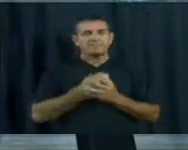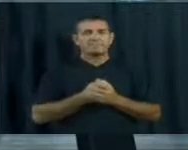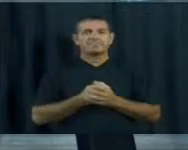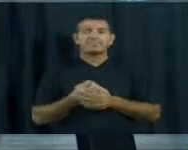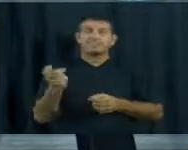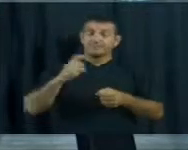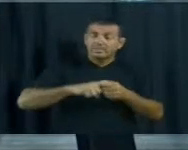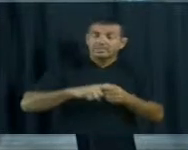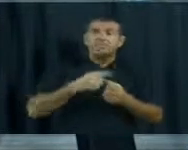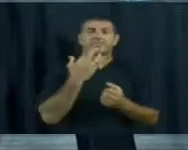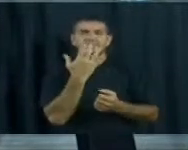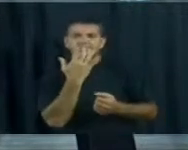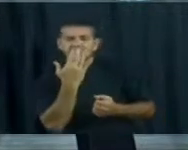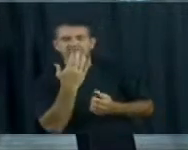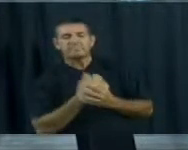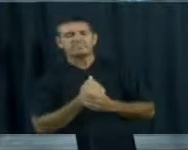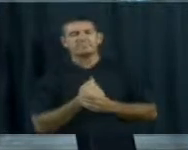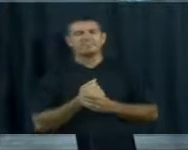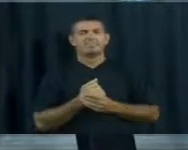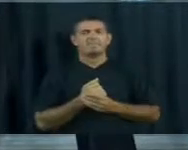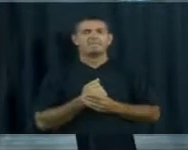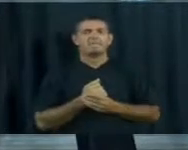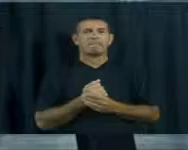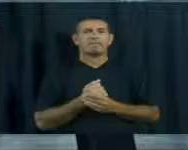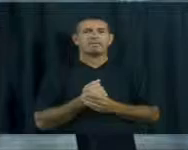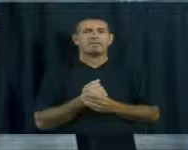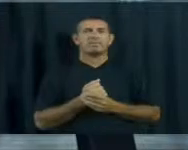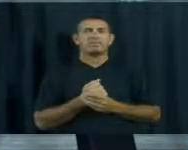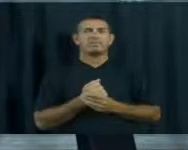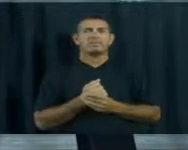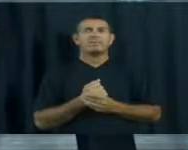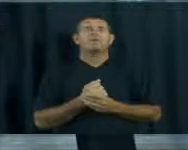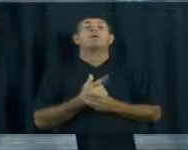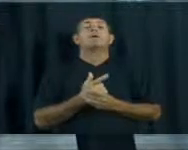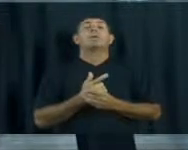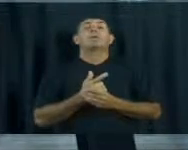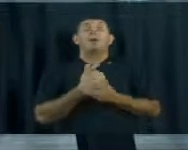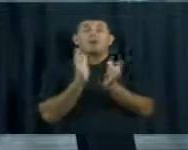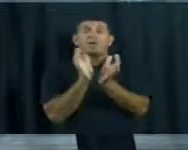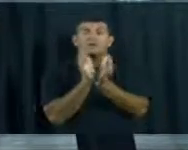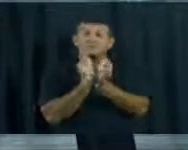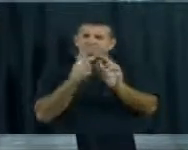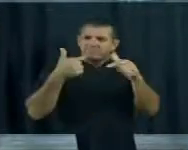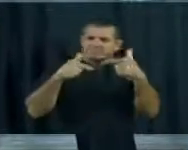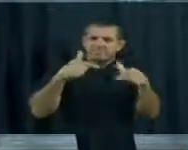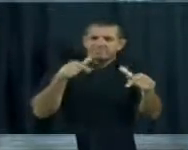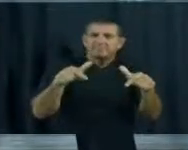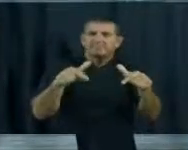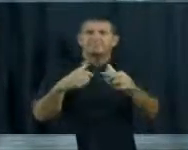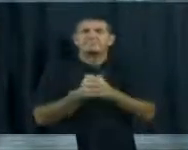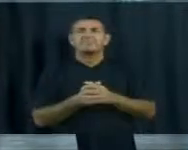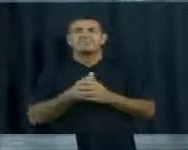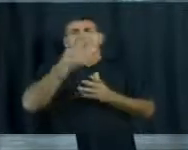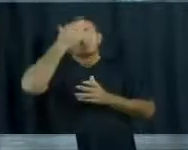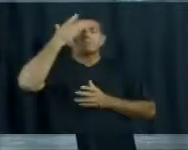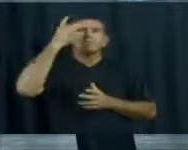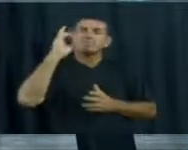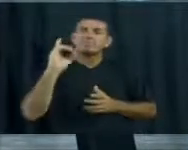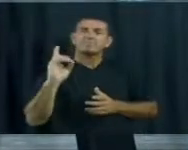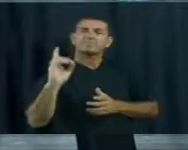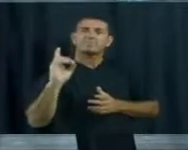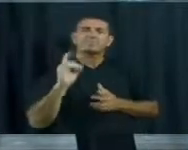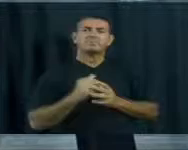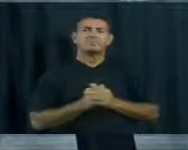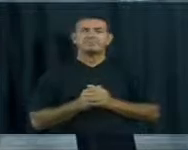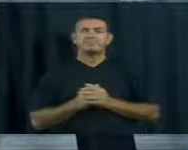carnaval com força total, essa questão dessas entidades que trabalham, né, com a pessoa com deficiência, que tem